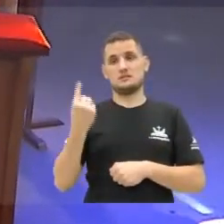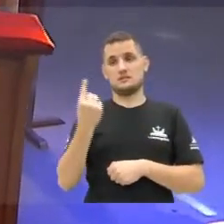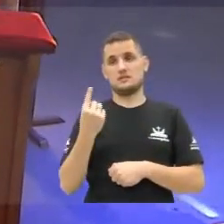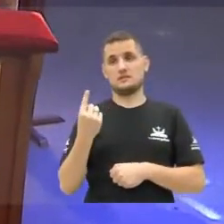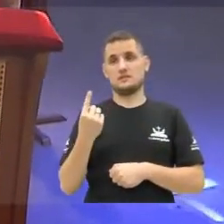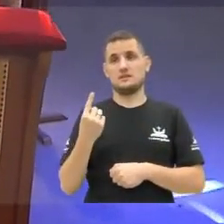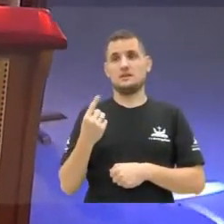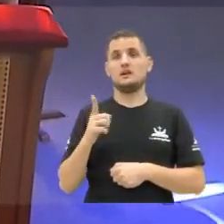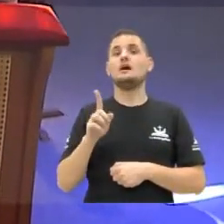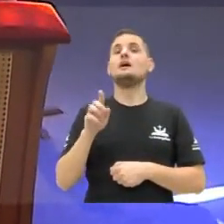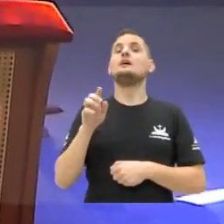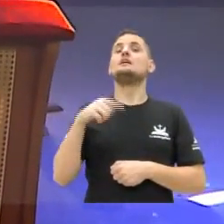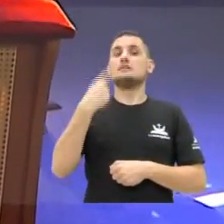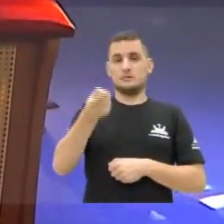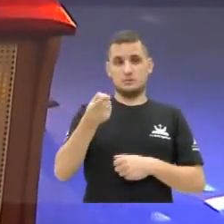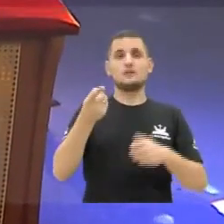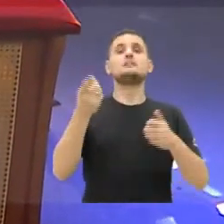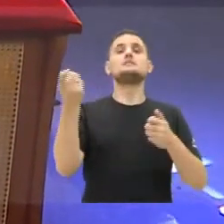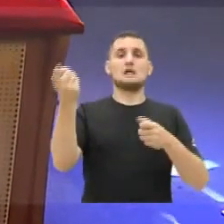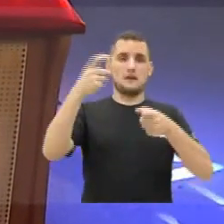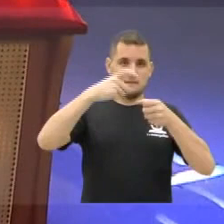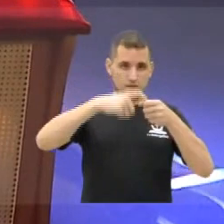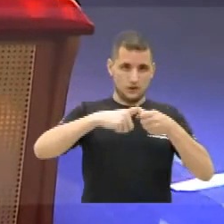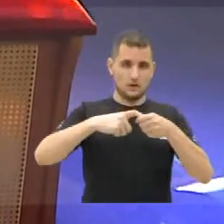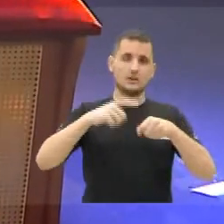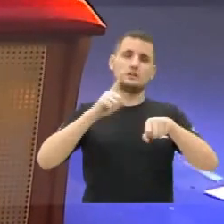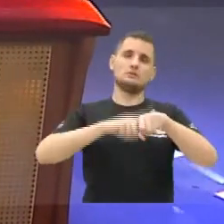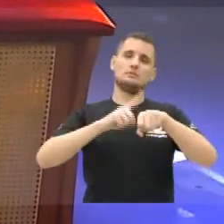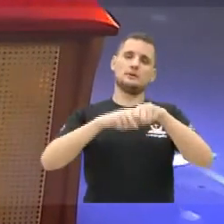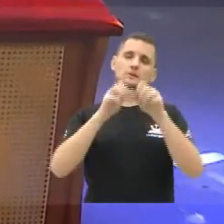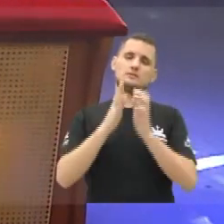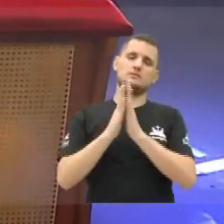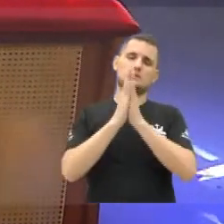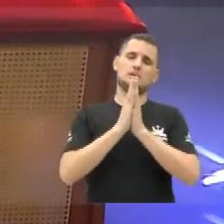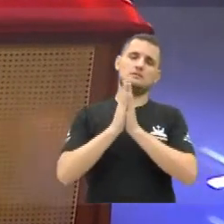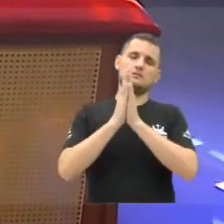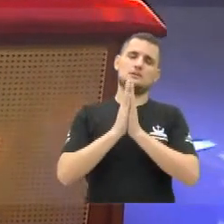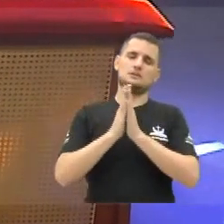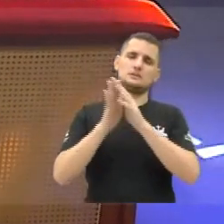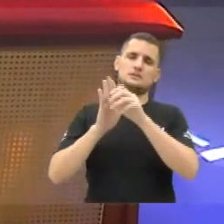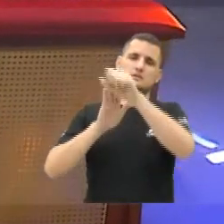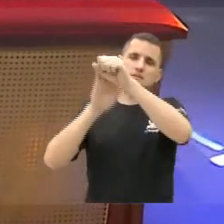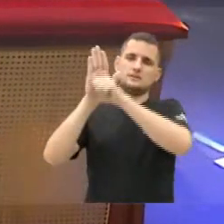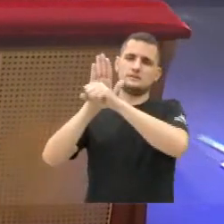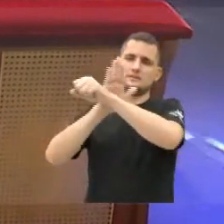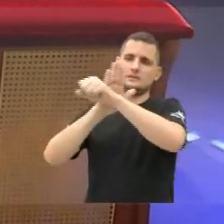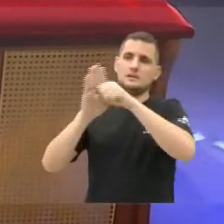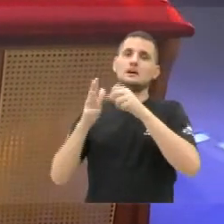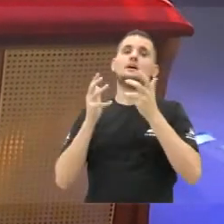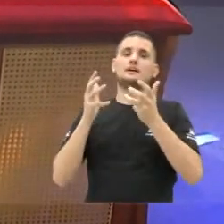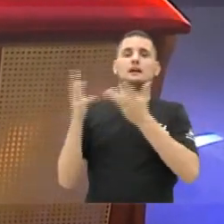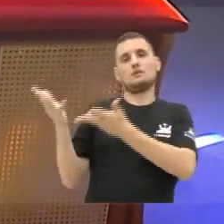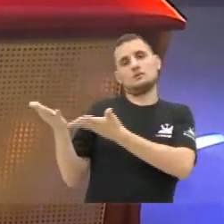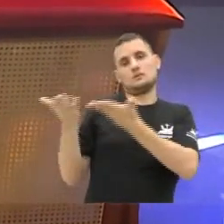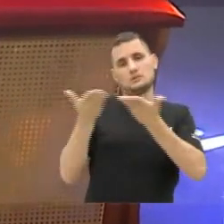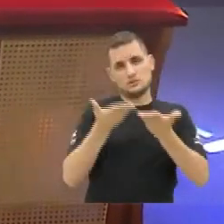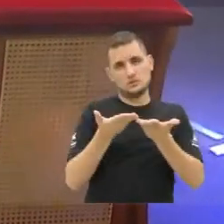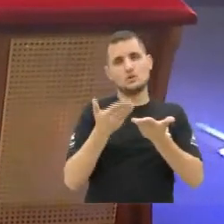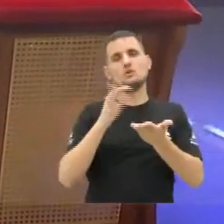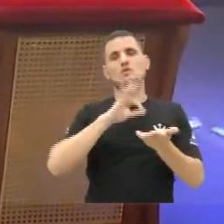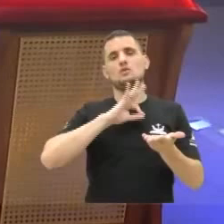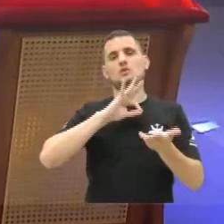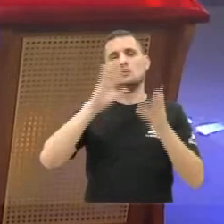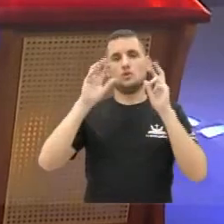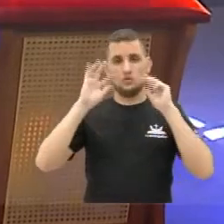pouco estará novamente conosco, conduzindo o momento de adoração ao Santíssimo. Já quero ir acolhendo o Frei Gilson aqui, ele